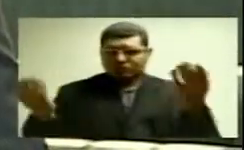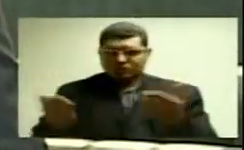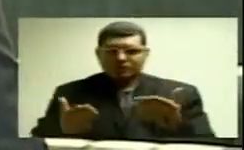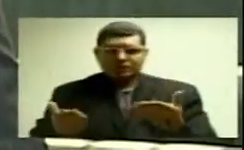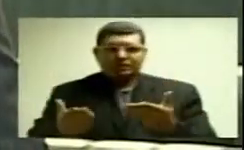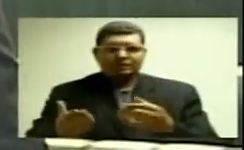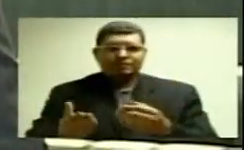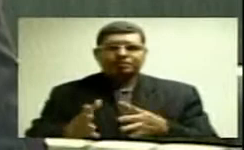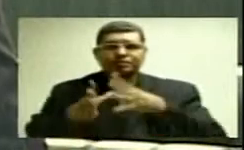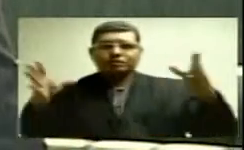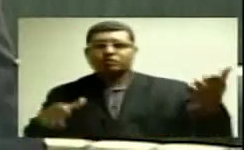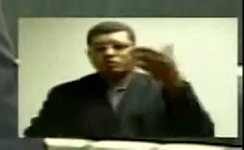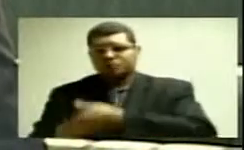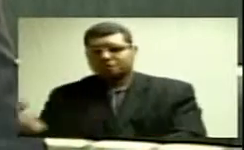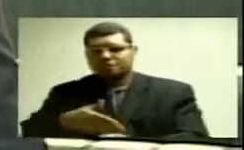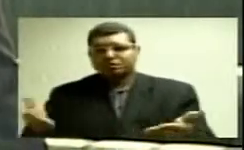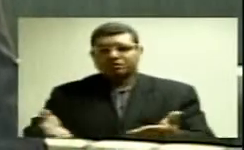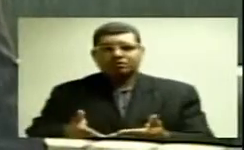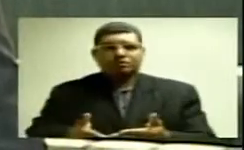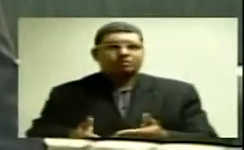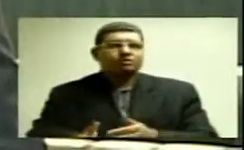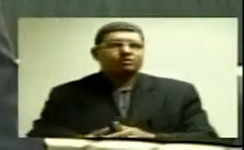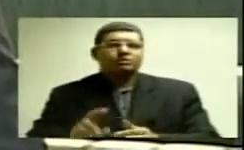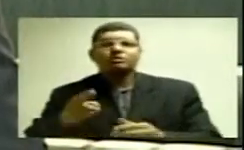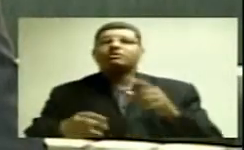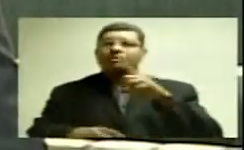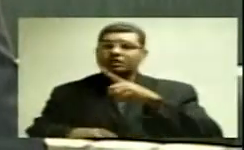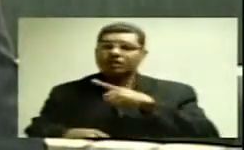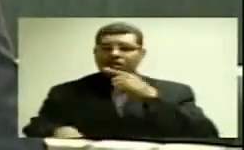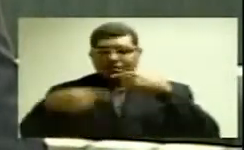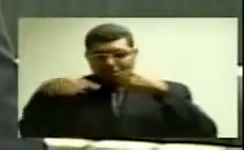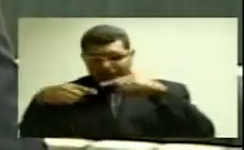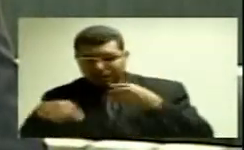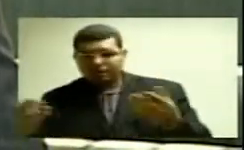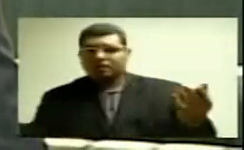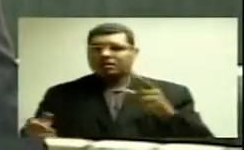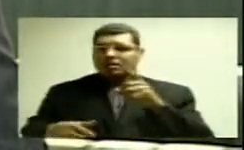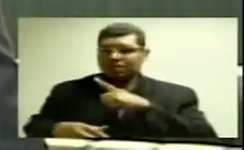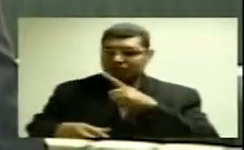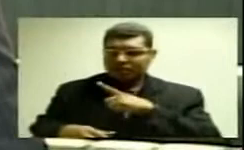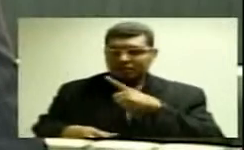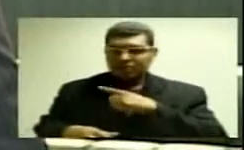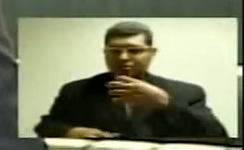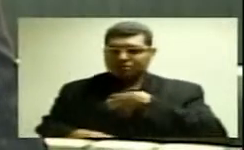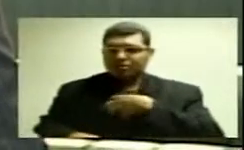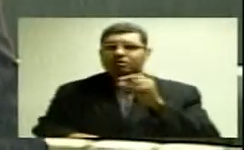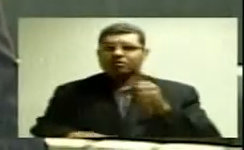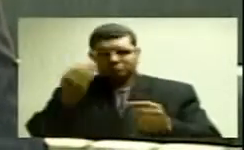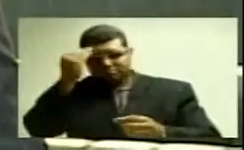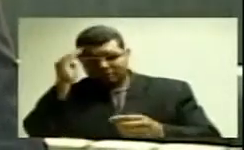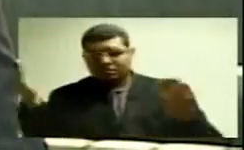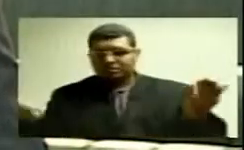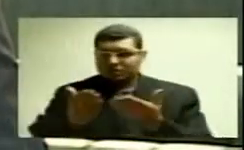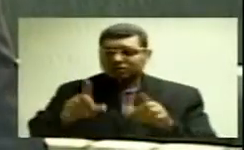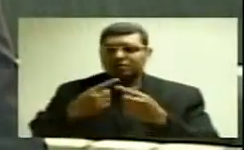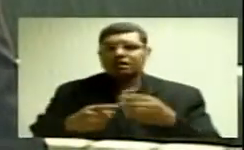objetivo no aumento do repasse, houve o diálogo, houve um momento de